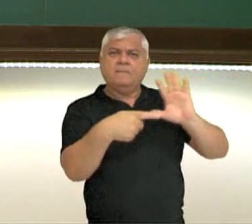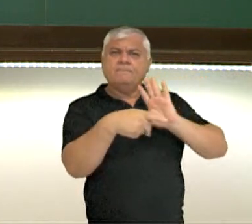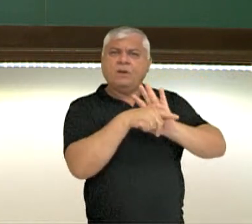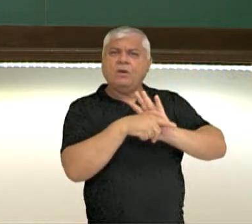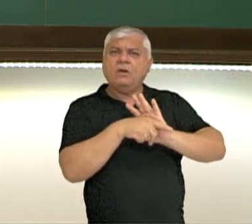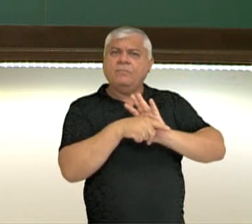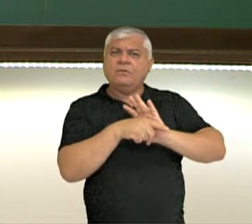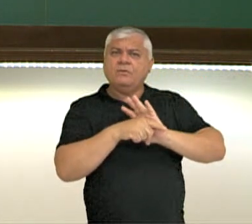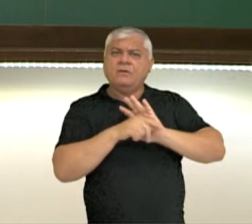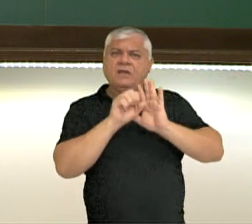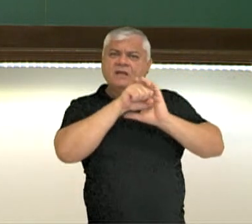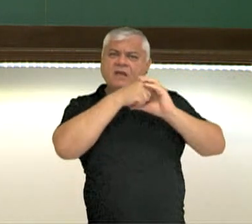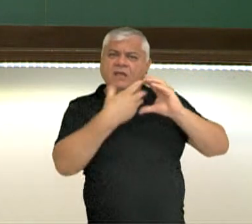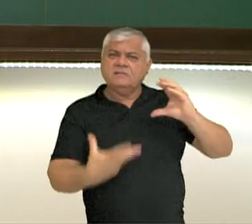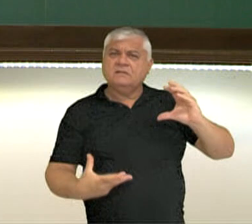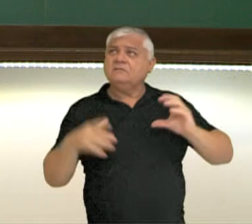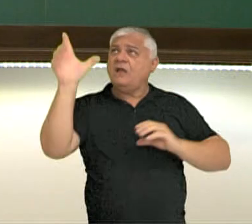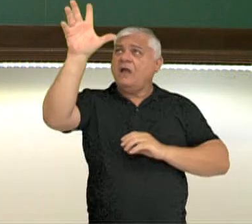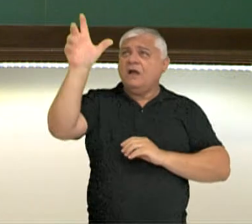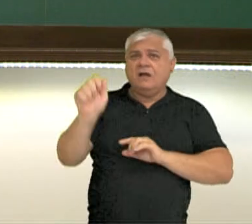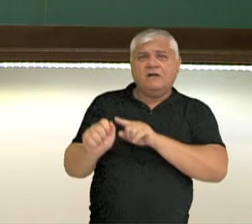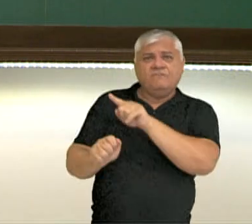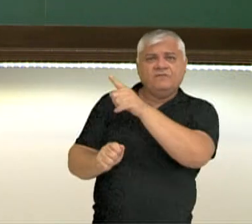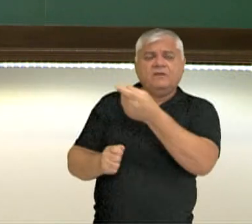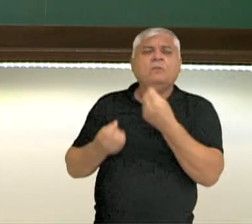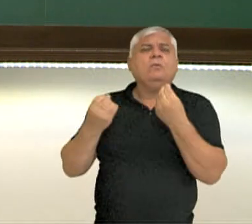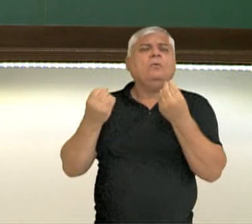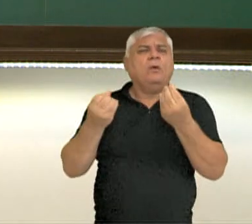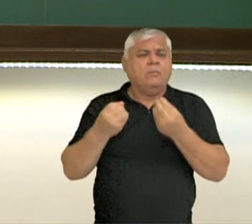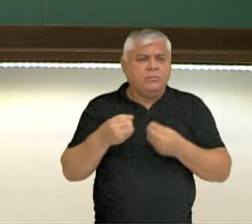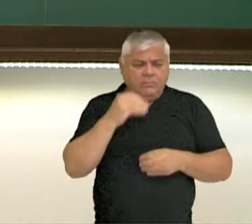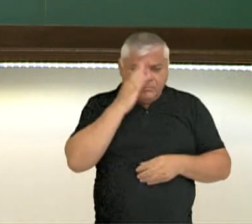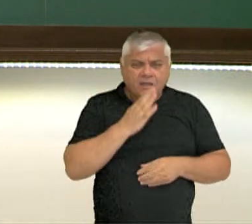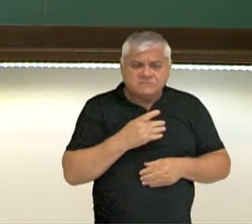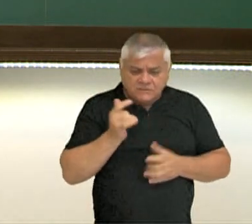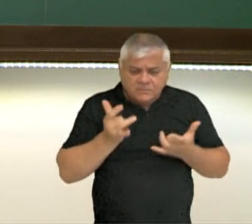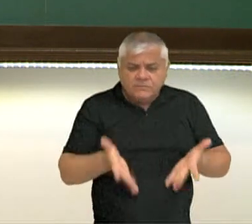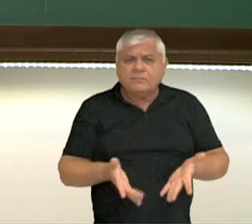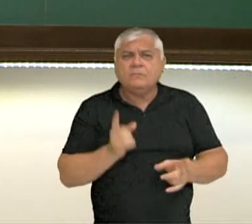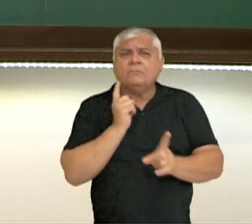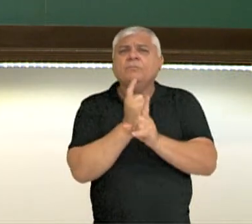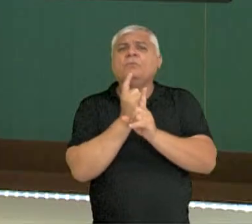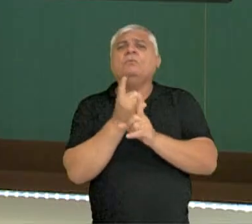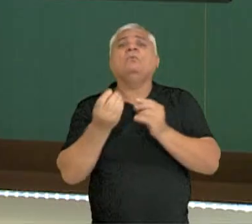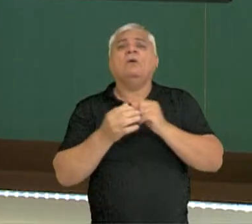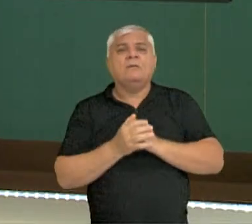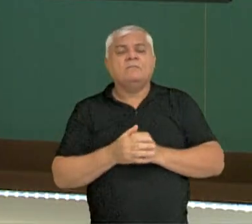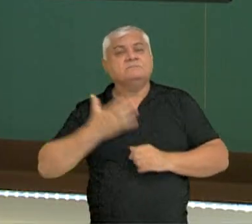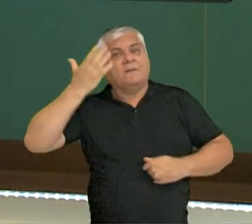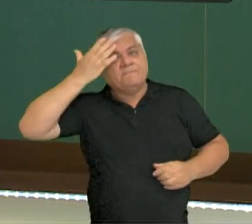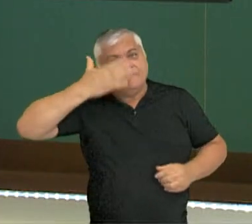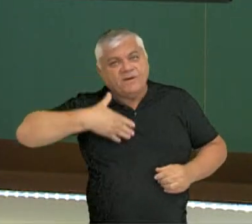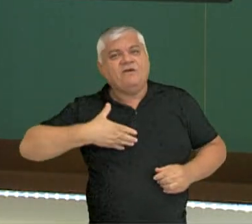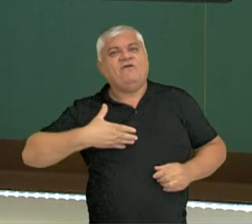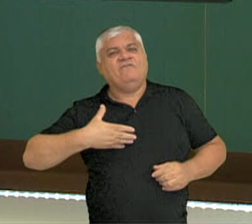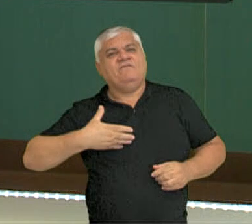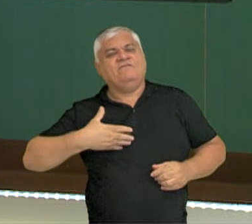africana. E como que estava aqui no Brasil? É um dos indícios que corrobora, que fortalece,